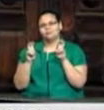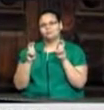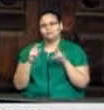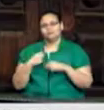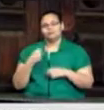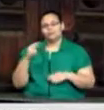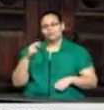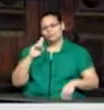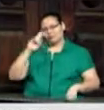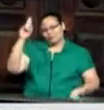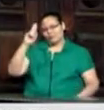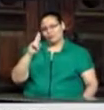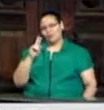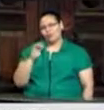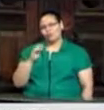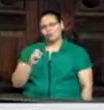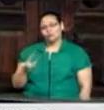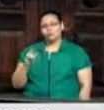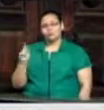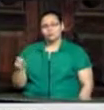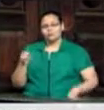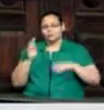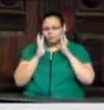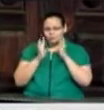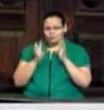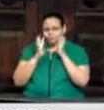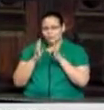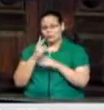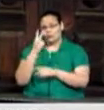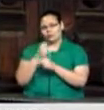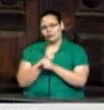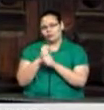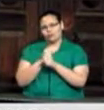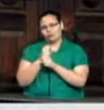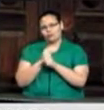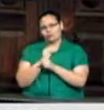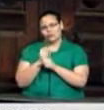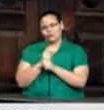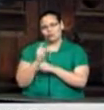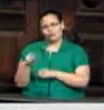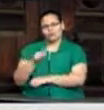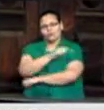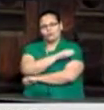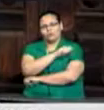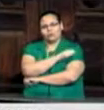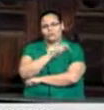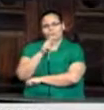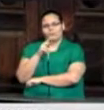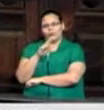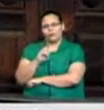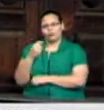o reitor se baseia em ter ouvido por 2 anos o alunado do Colégio Pedro II.